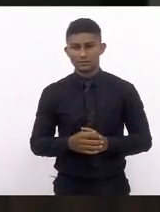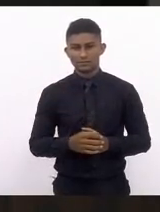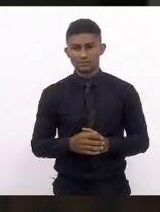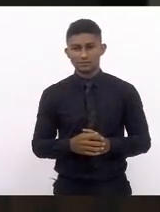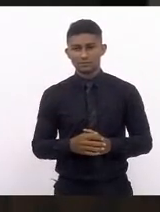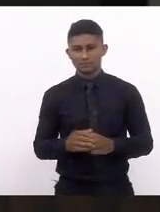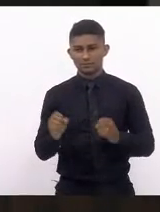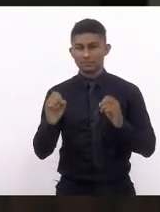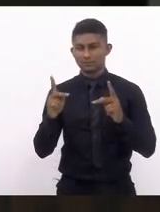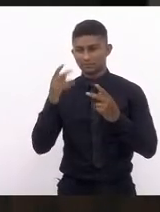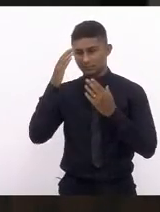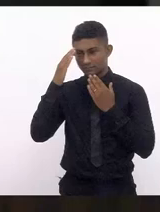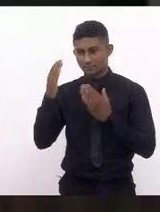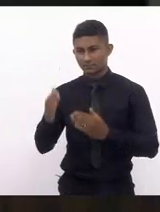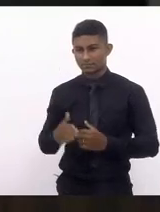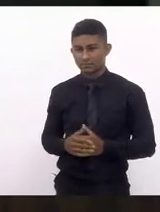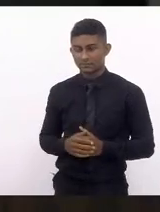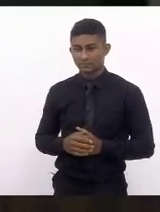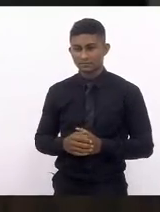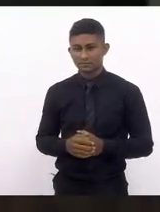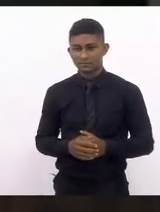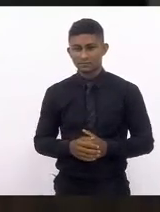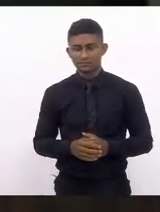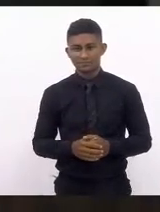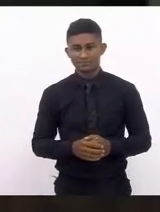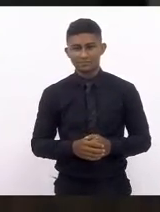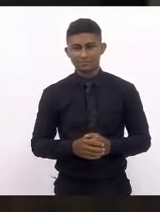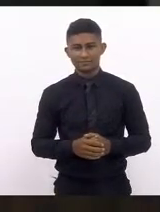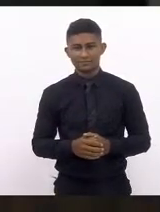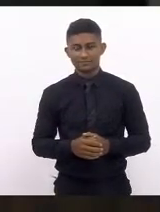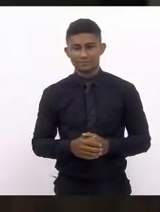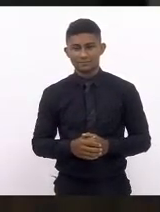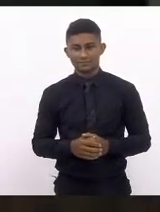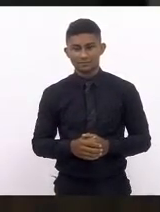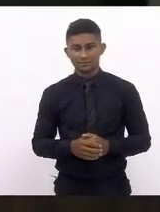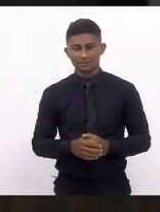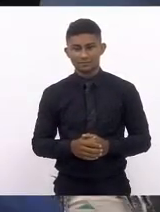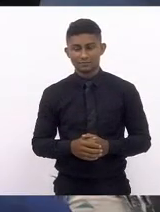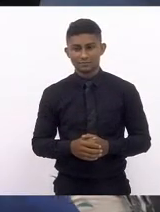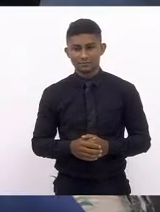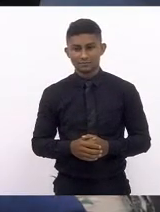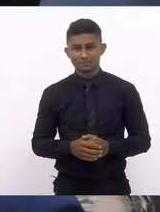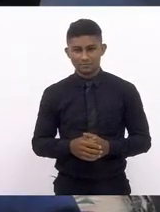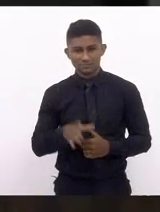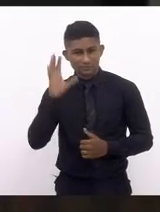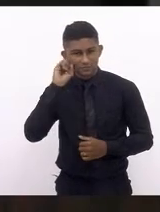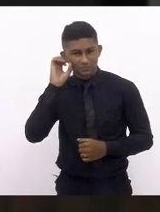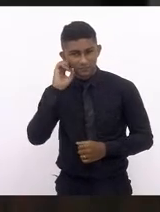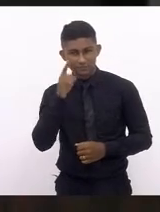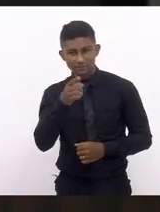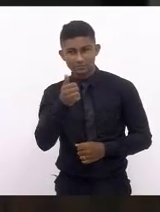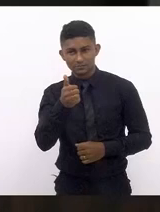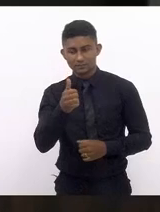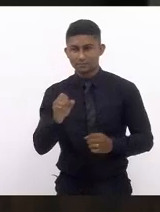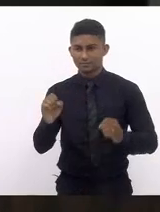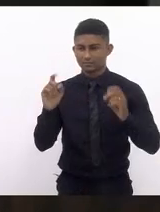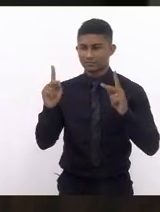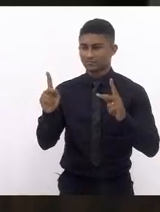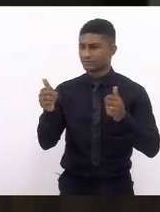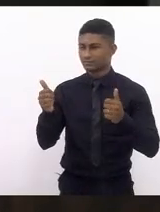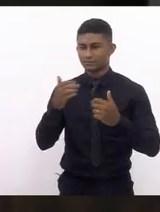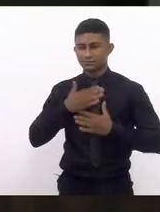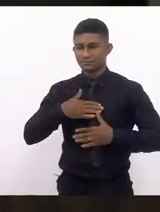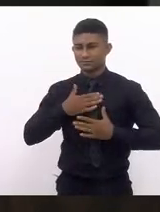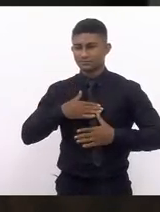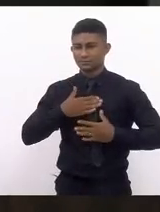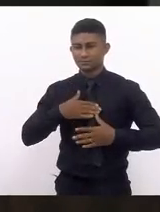Ok saída obrigada a e para mim sempre favorável tá ouvindo Ok tranquilo